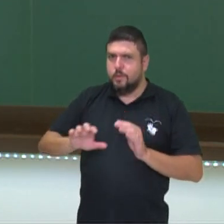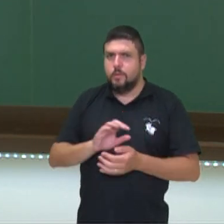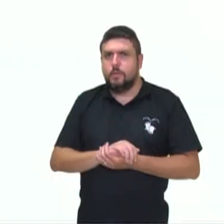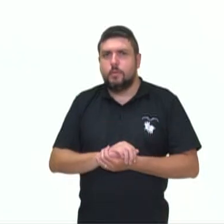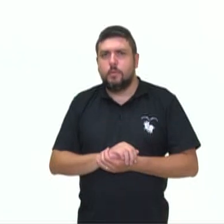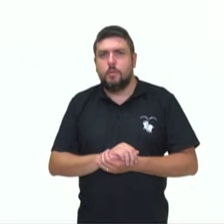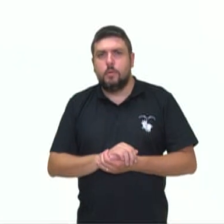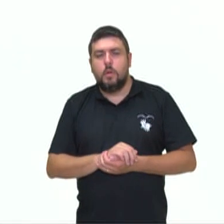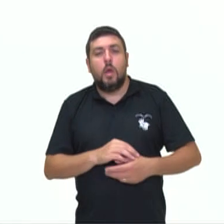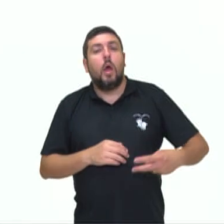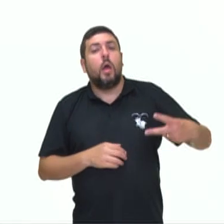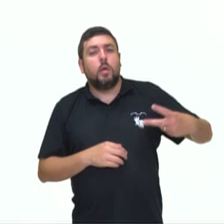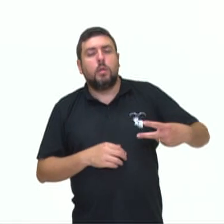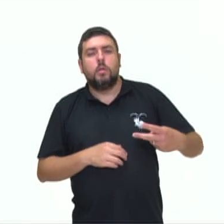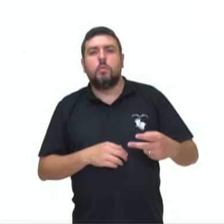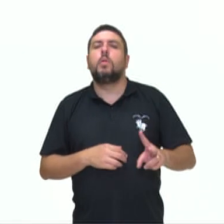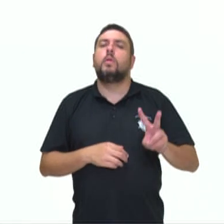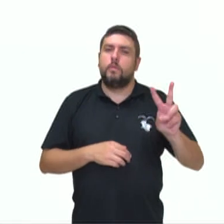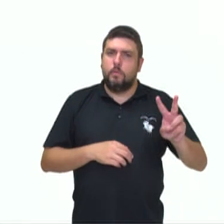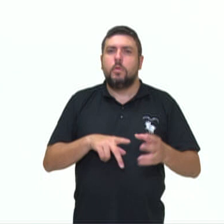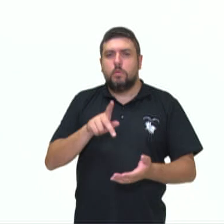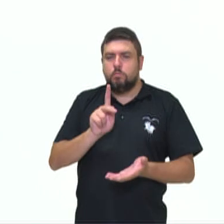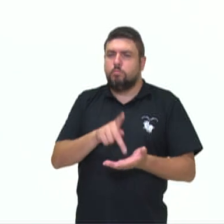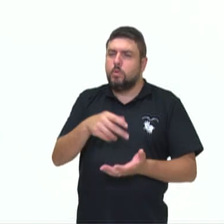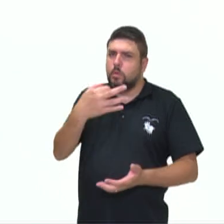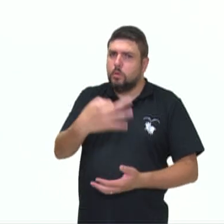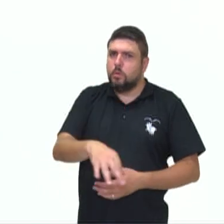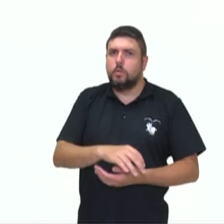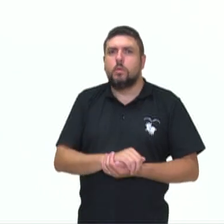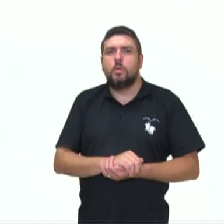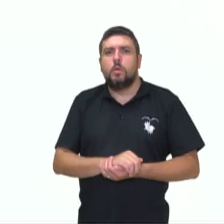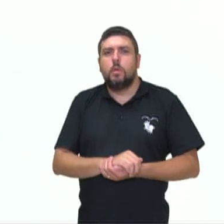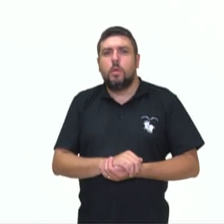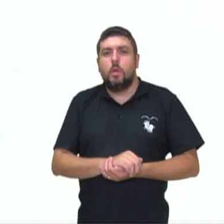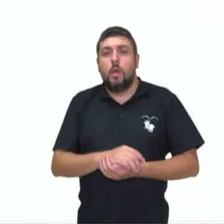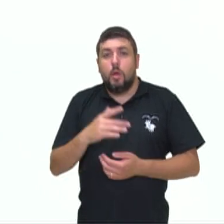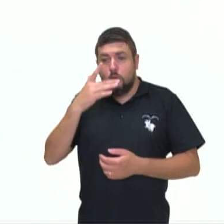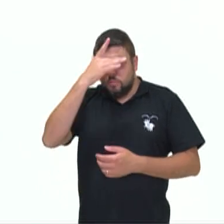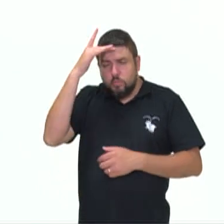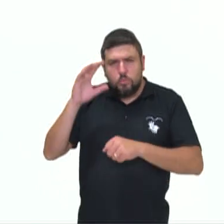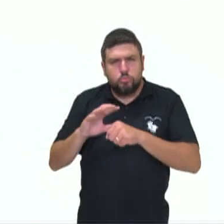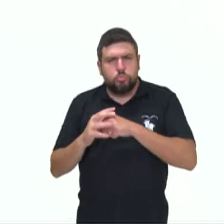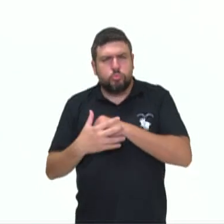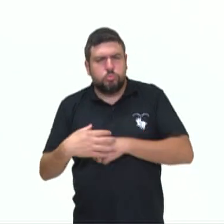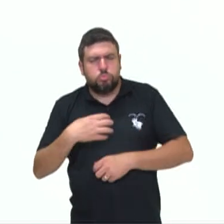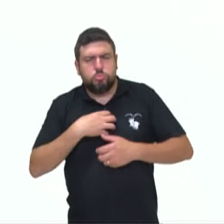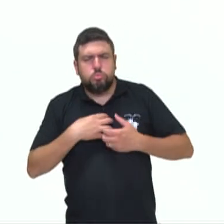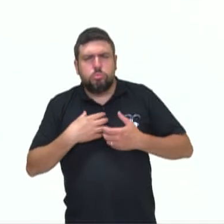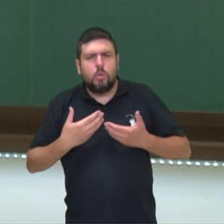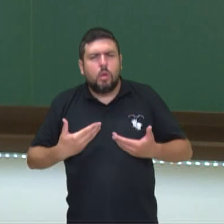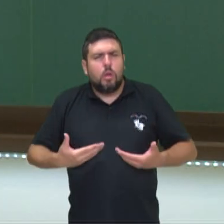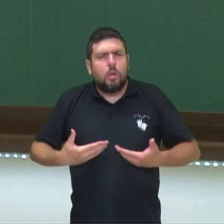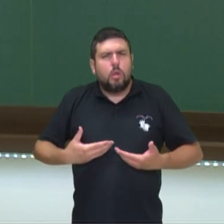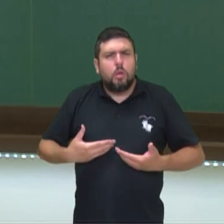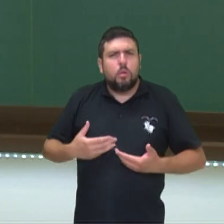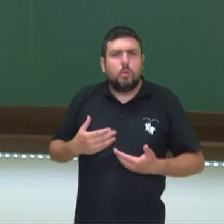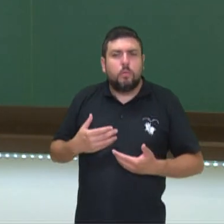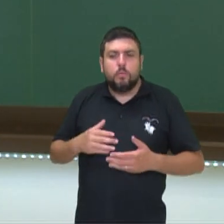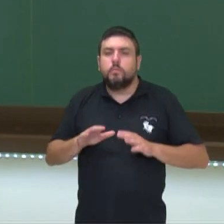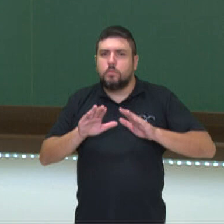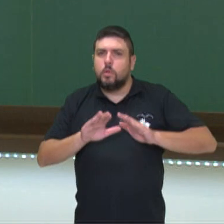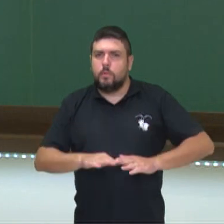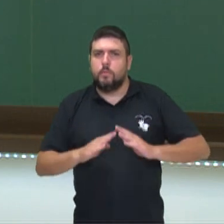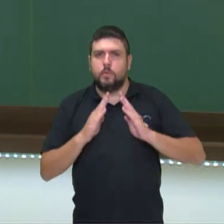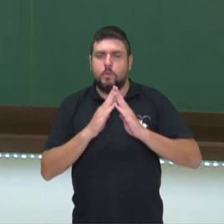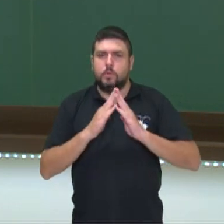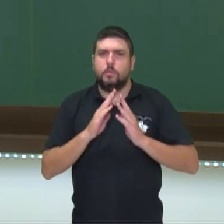a segunda, porque diz, as pessoas que não precisam de internação hospitalar devem ficar em isolamento em casa. É isso mesmo